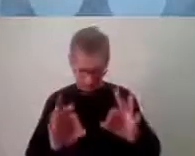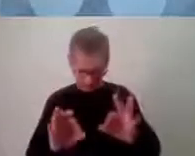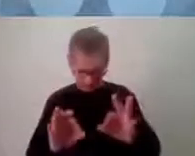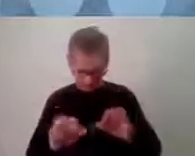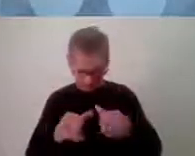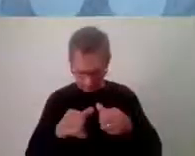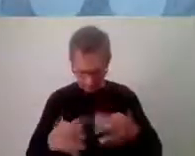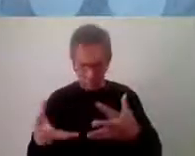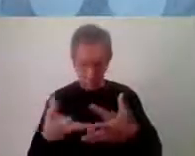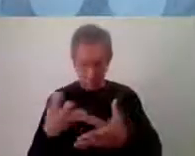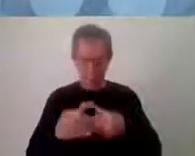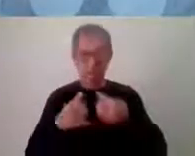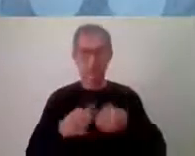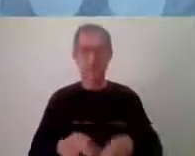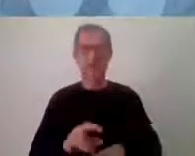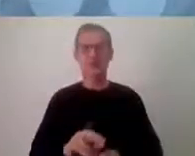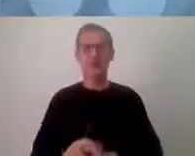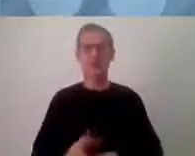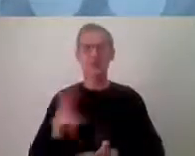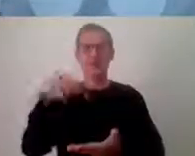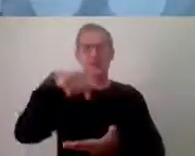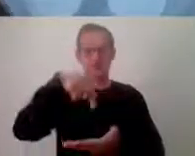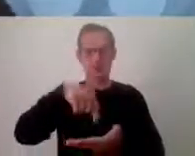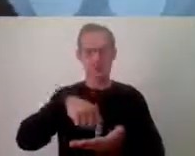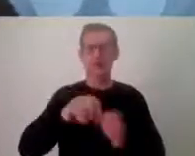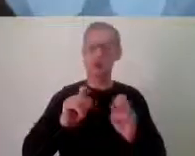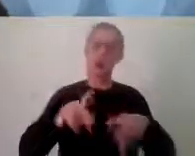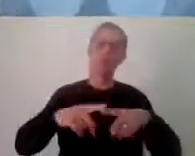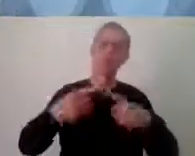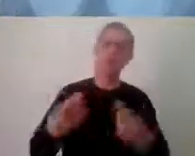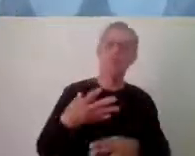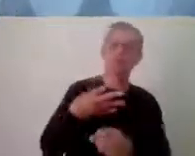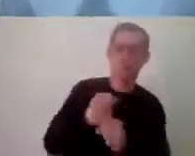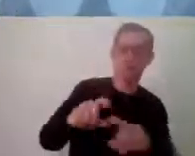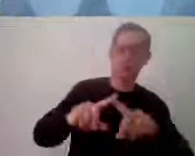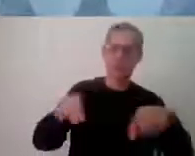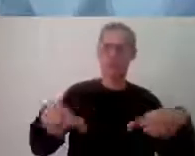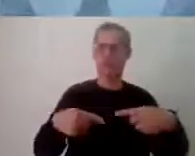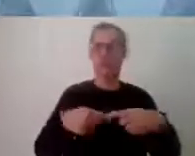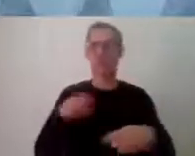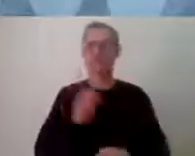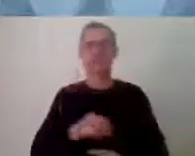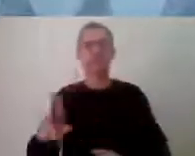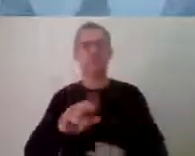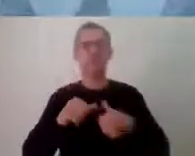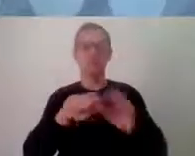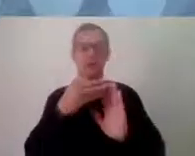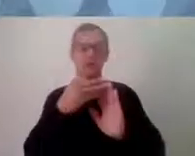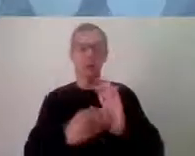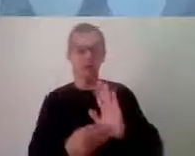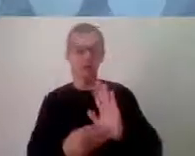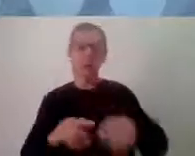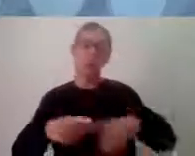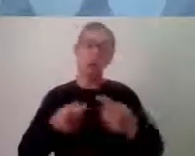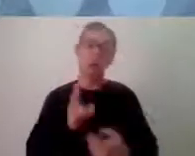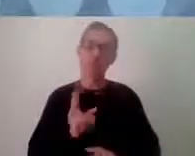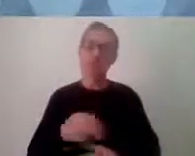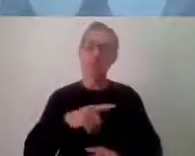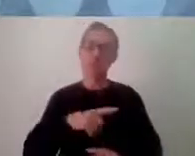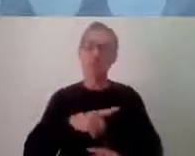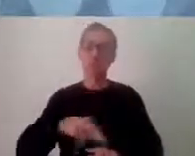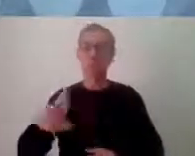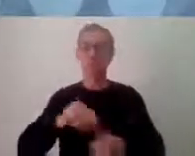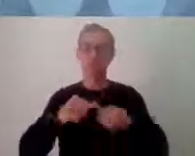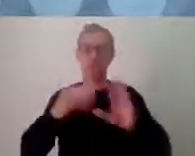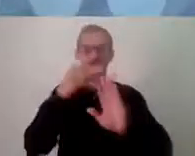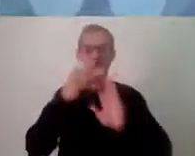ali, entre esses dois pontos. E aí você vai falar, tá, calcular a área, a gente pode utilizar esse método, mas sempre nós temos que